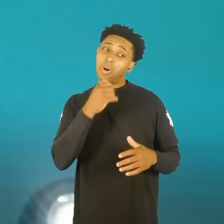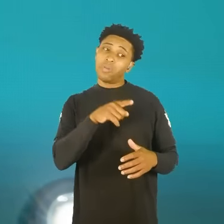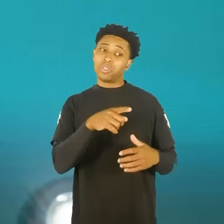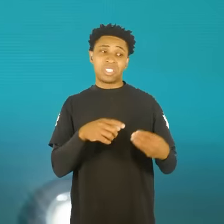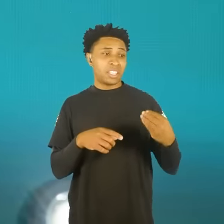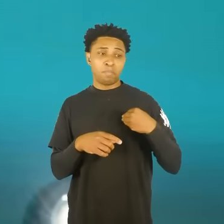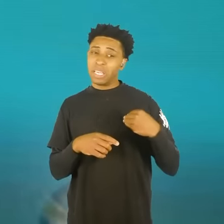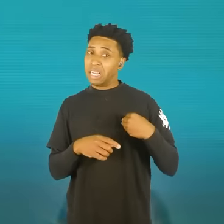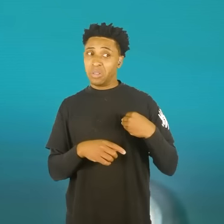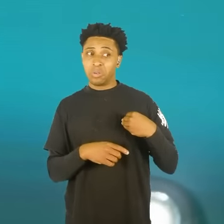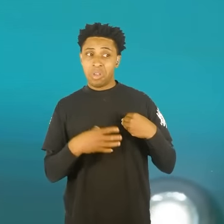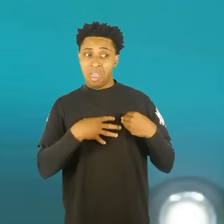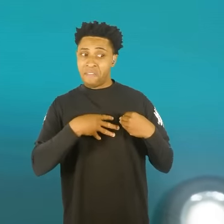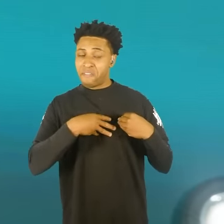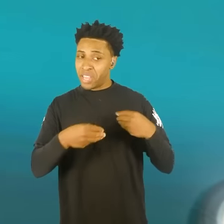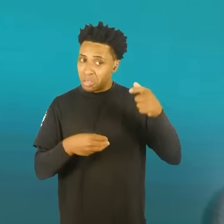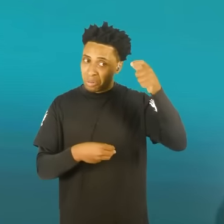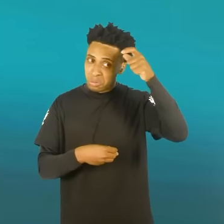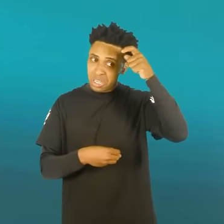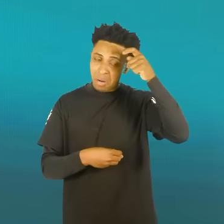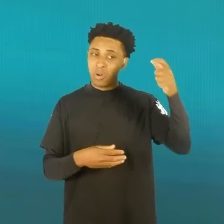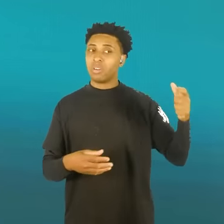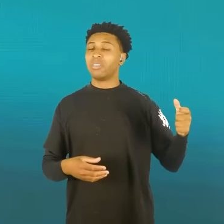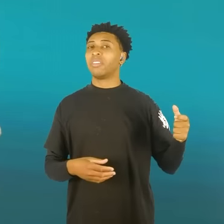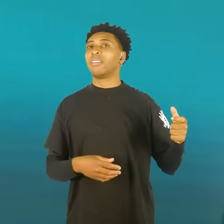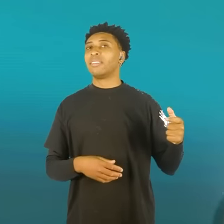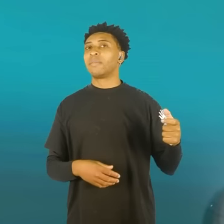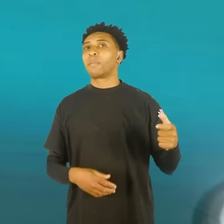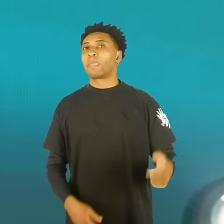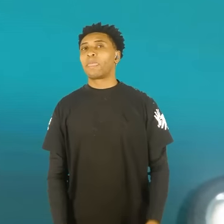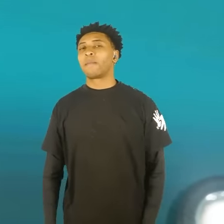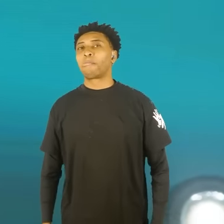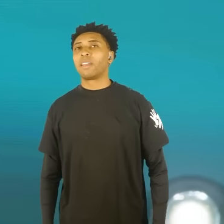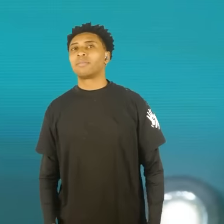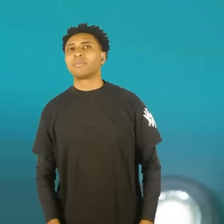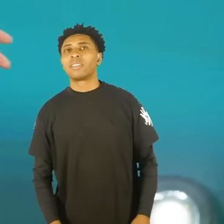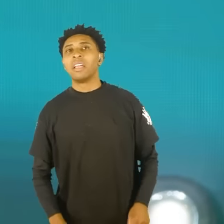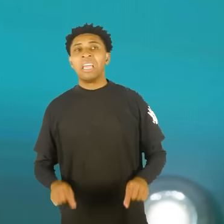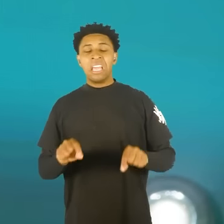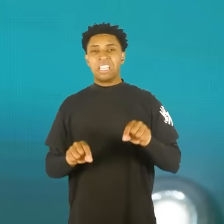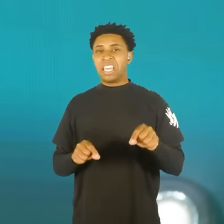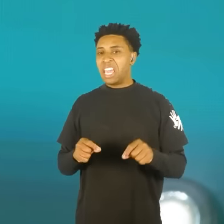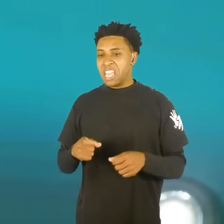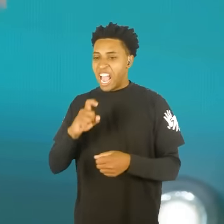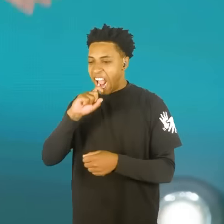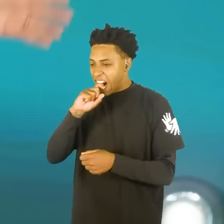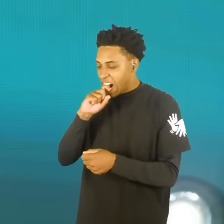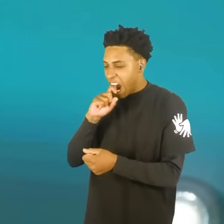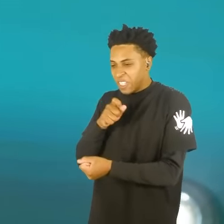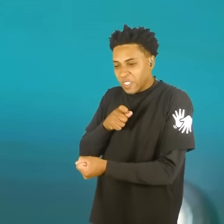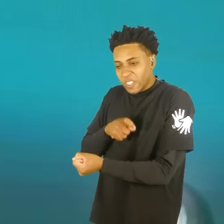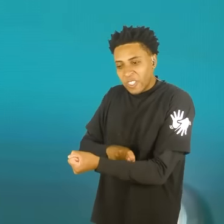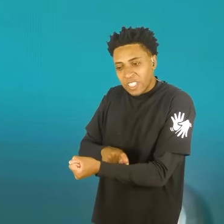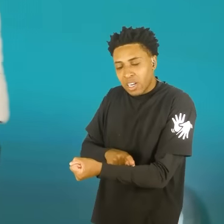Porque quem persegue sem causa é filho do diabo. Quem fica com implicância do nada é filho